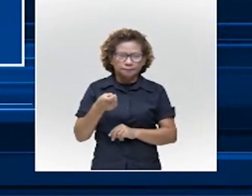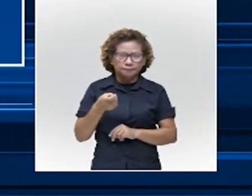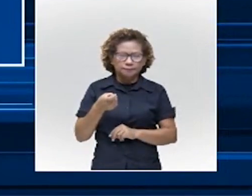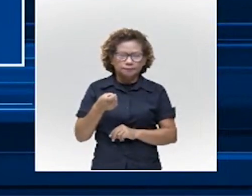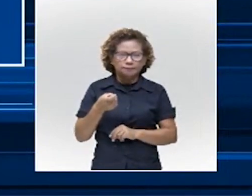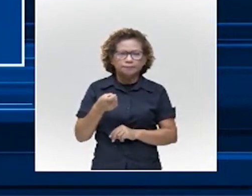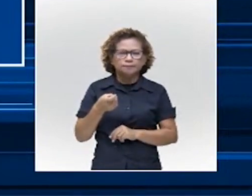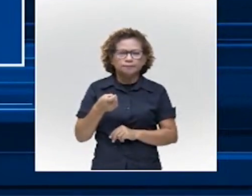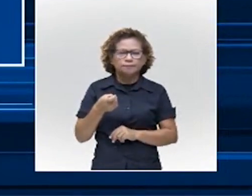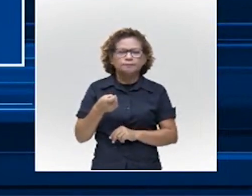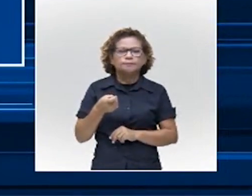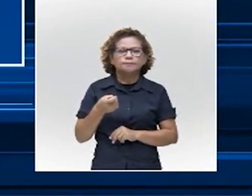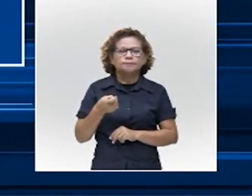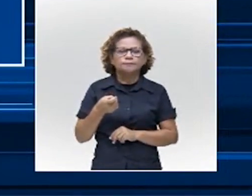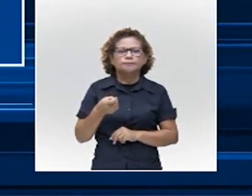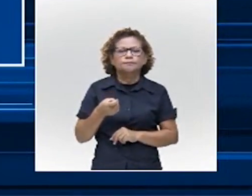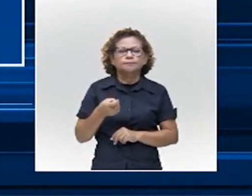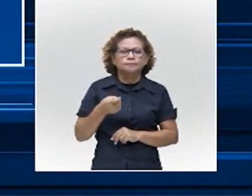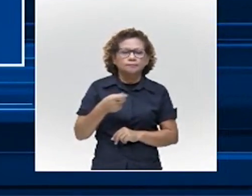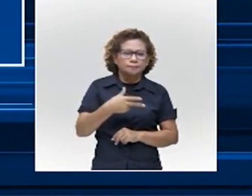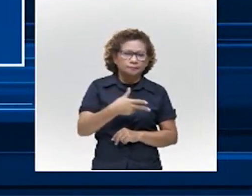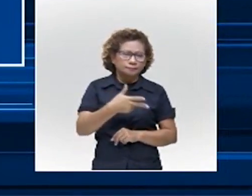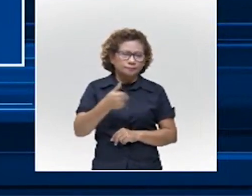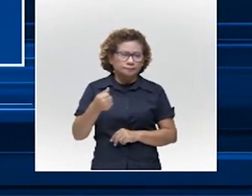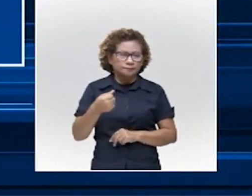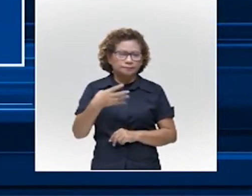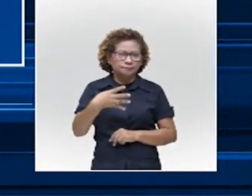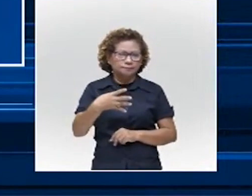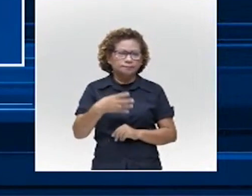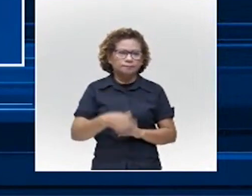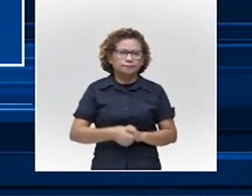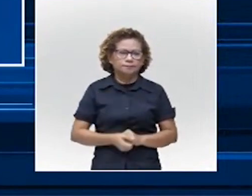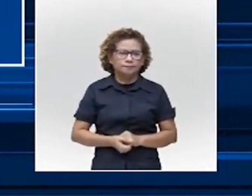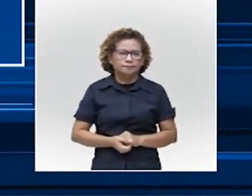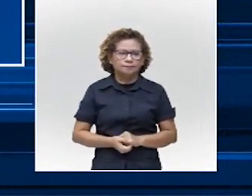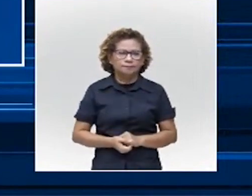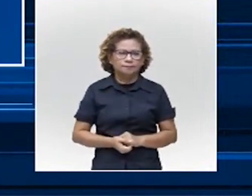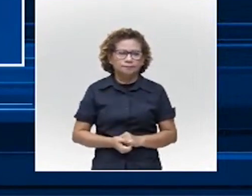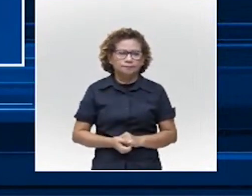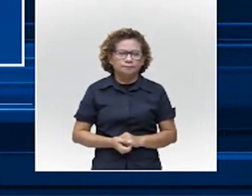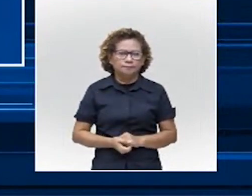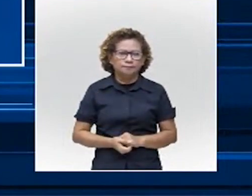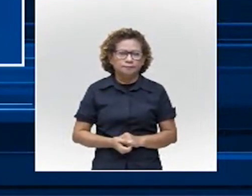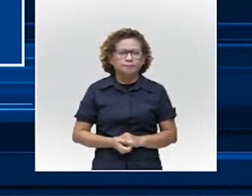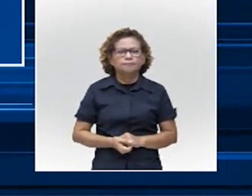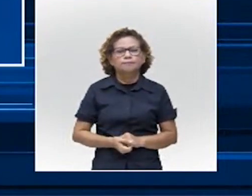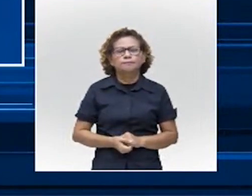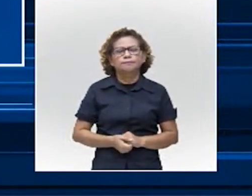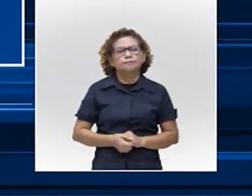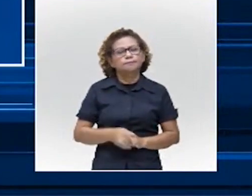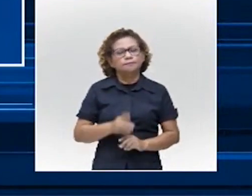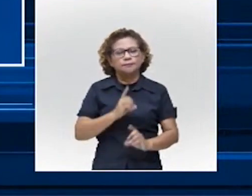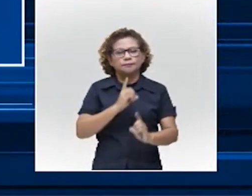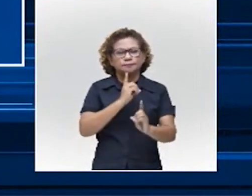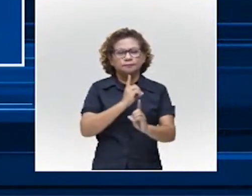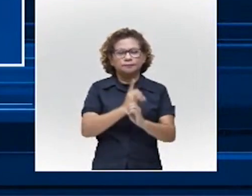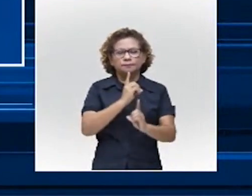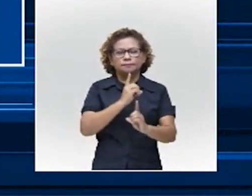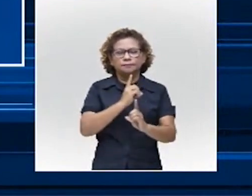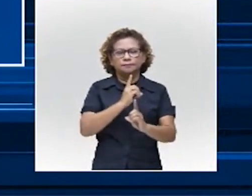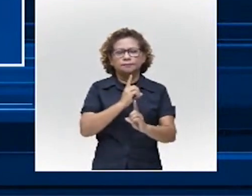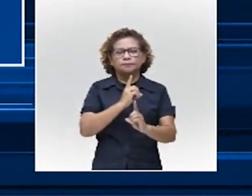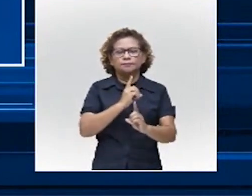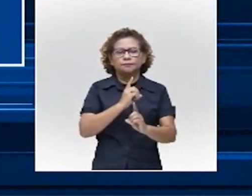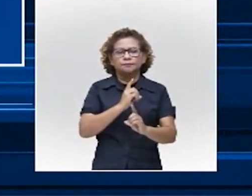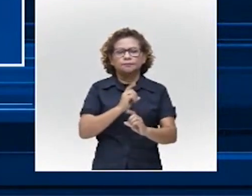porque 4 vezes 4 é 16. Com isso, então, a gente finaliza essa questão